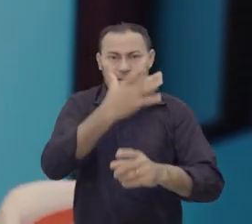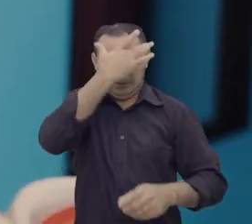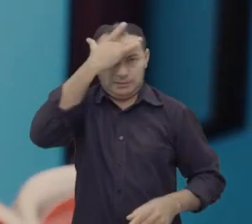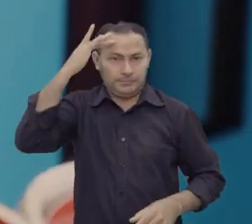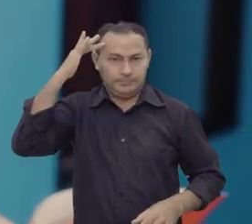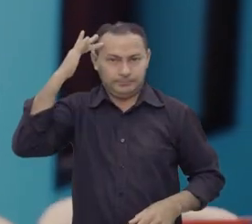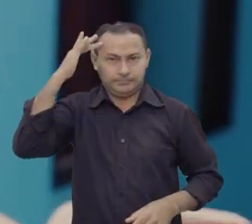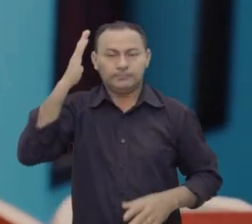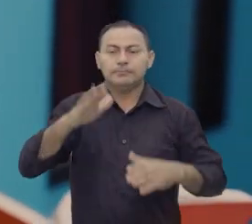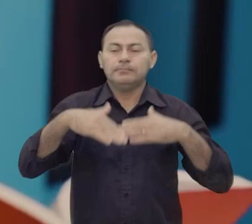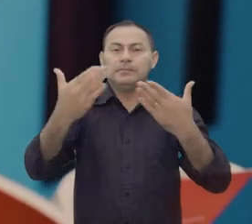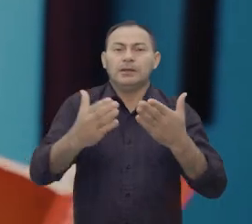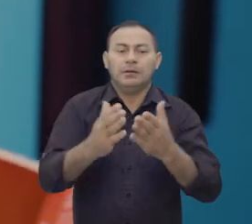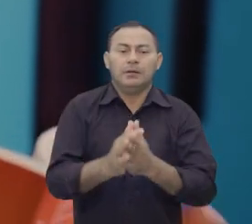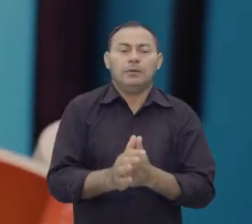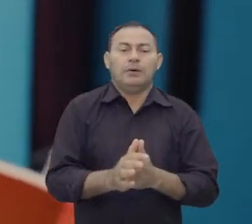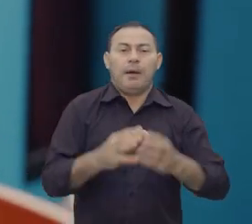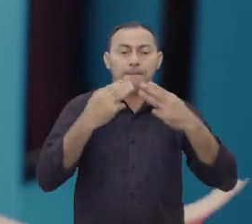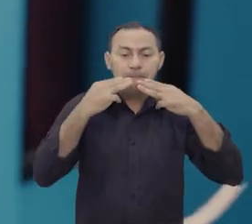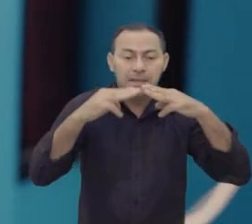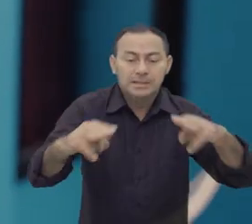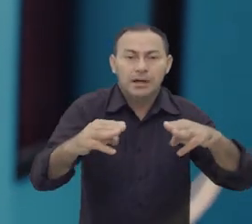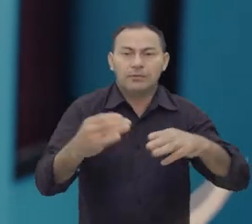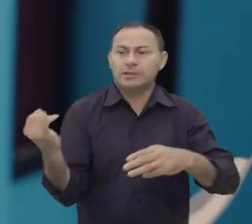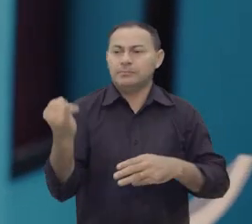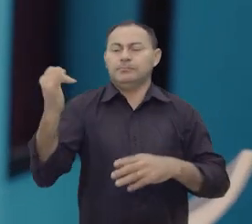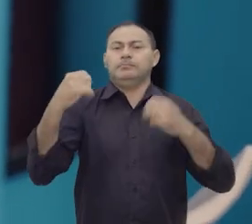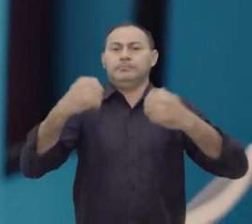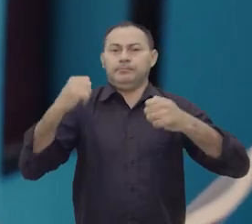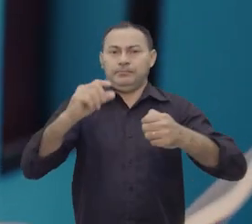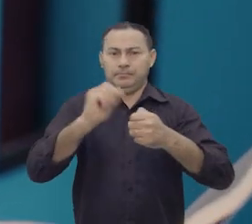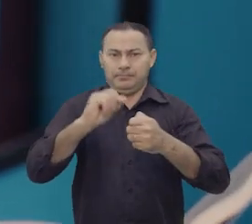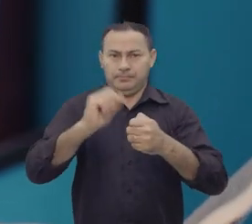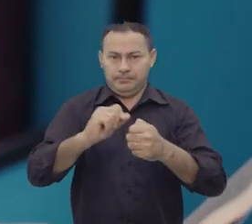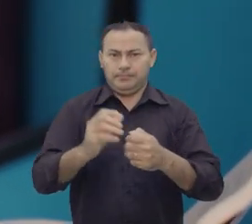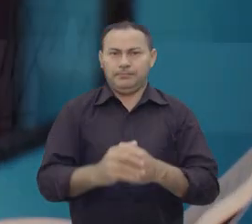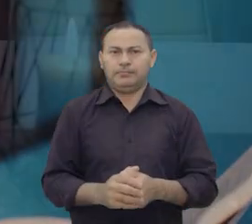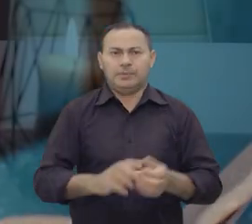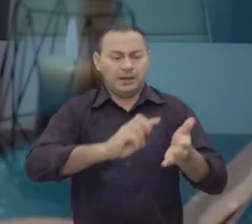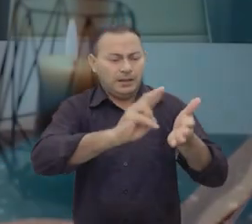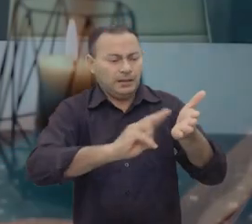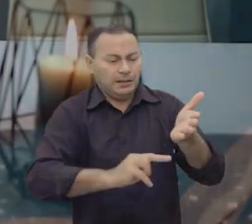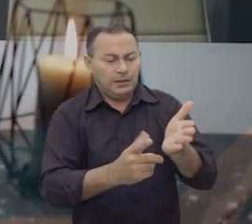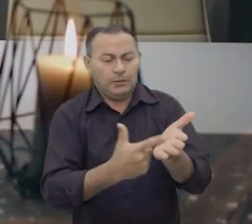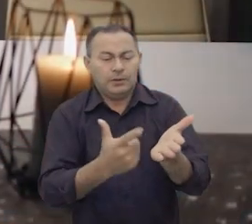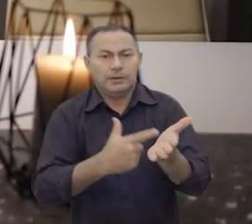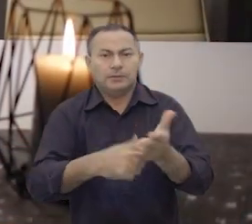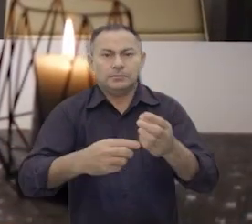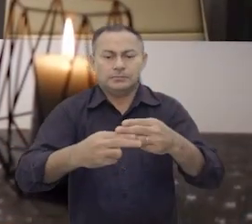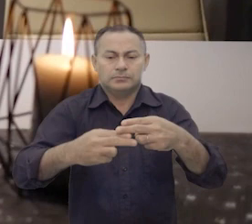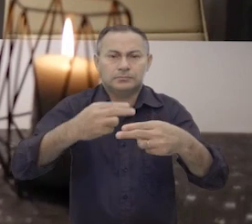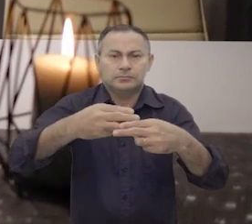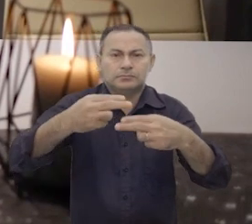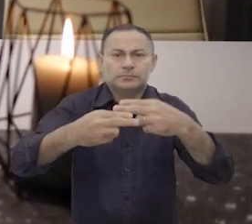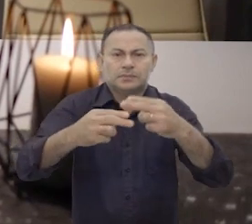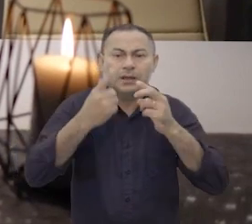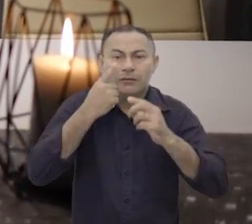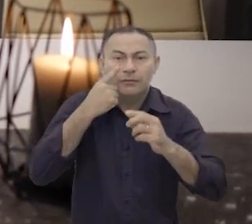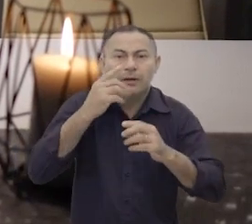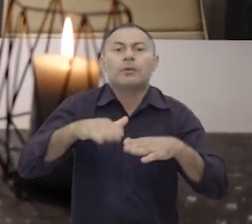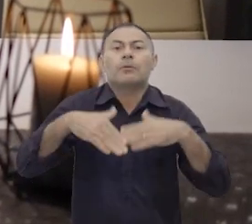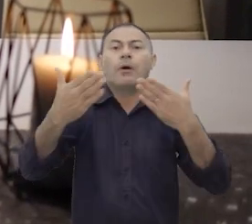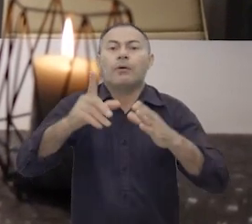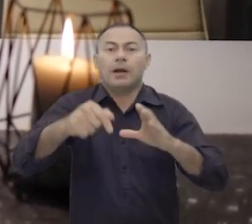encontrar no homem quando uma obra importante precisa ser executada. Leia o livro de Neemias e veja quais são